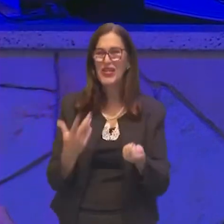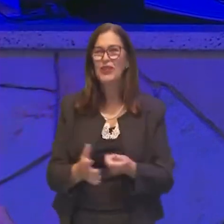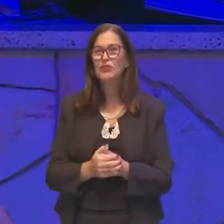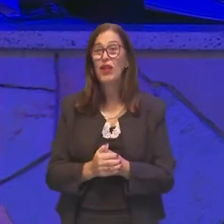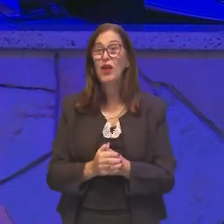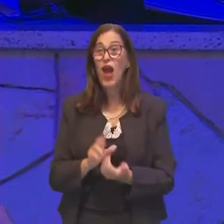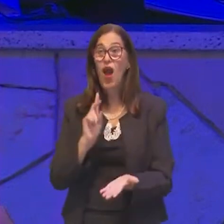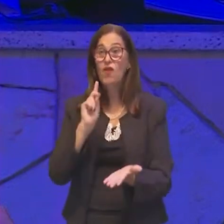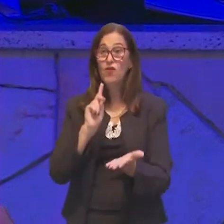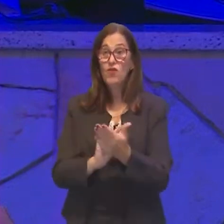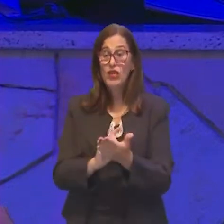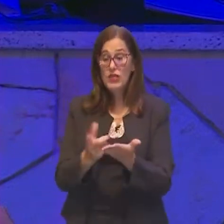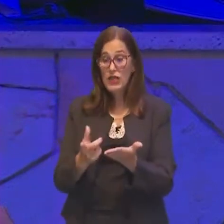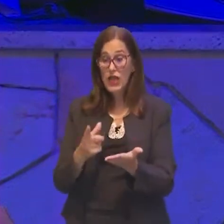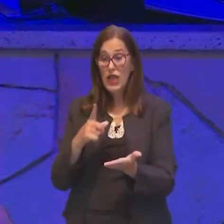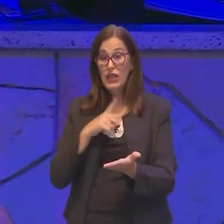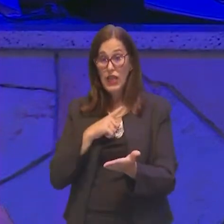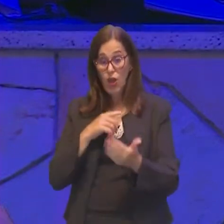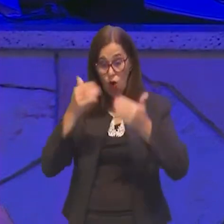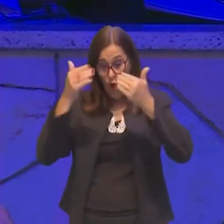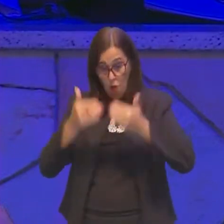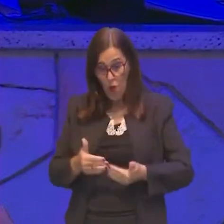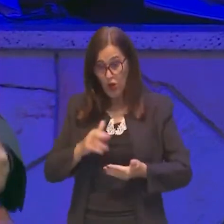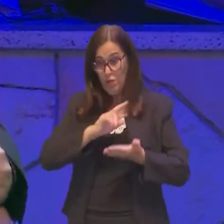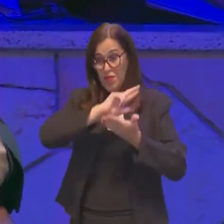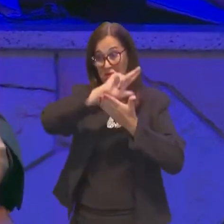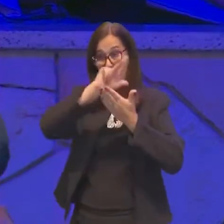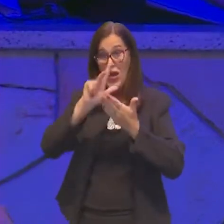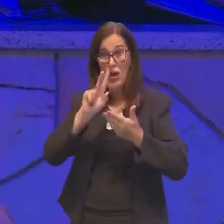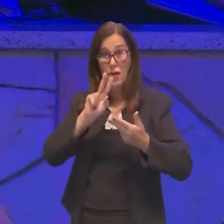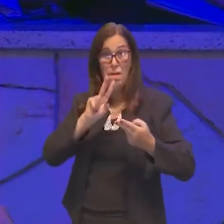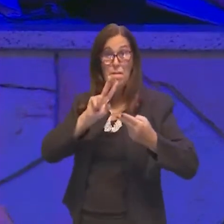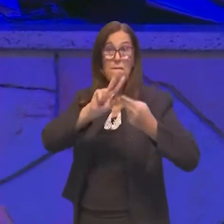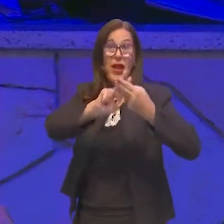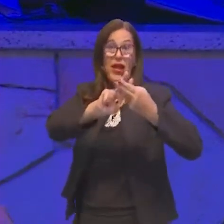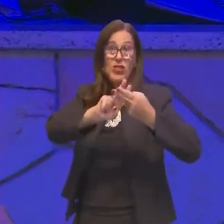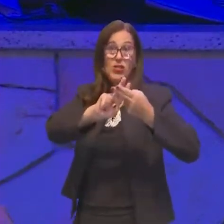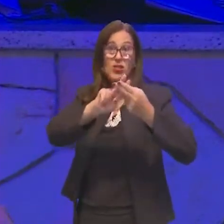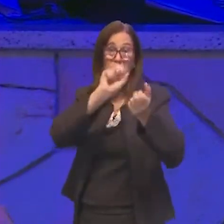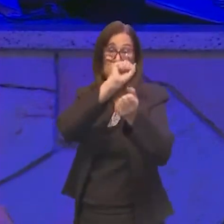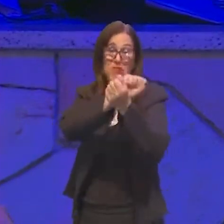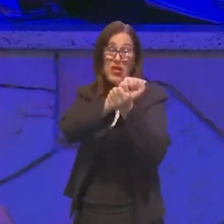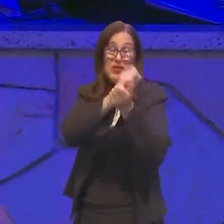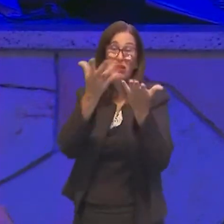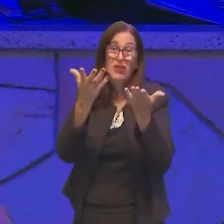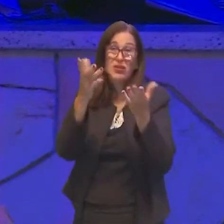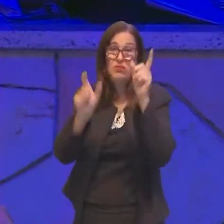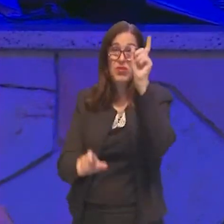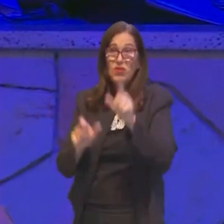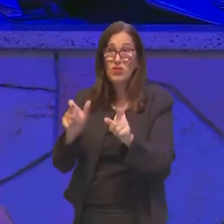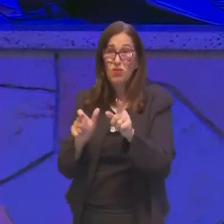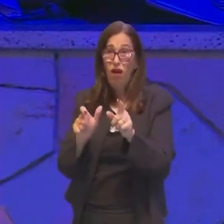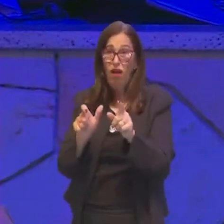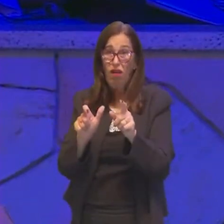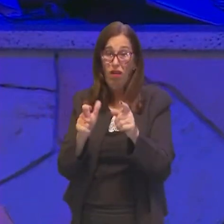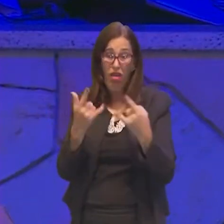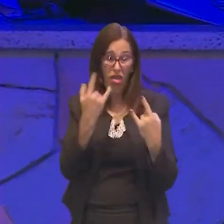na verdade, há determinados comportamentos que aprisionam as pessoas, e elas vão vivendo muitas vezes nessas